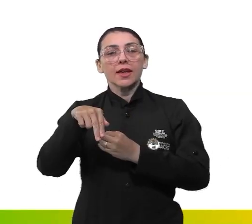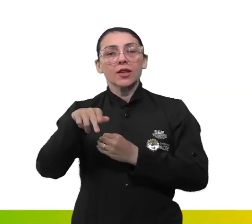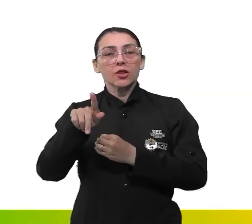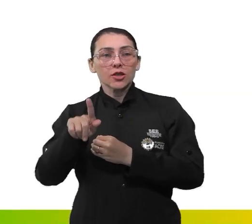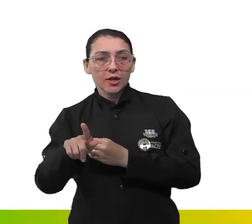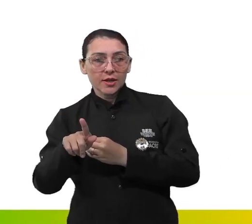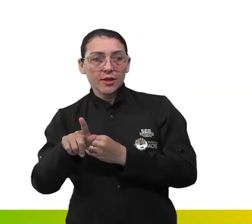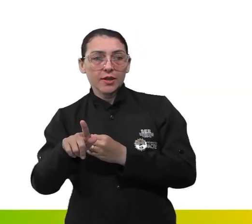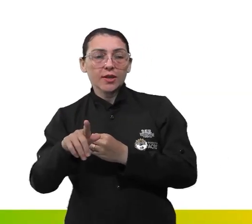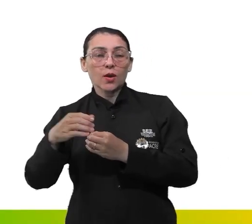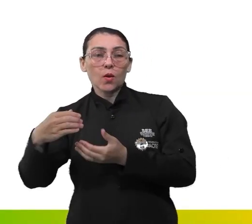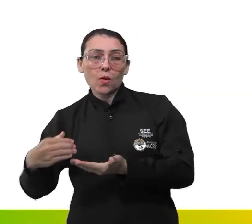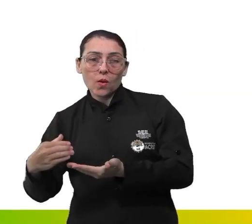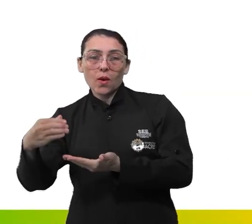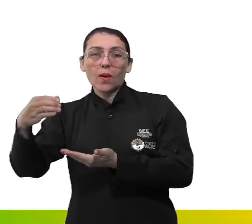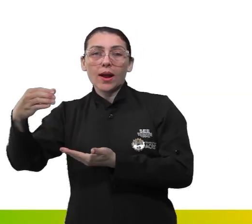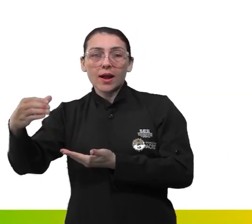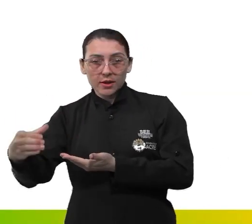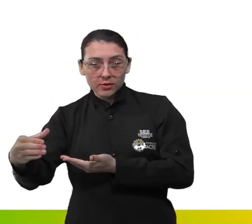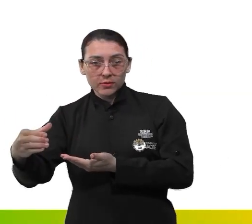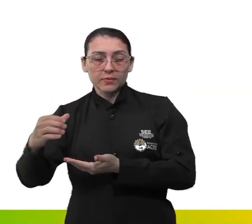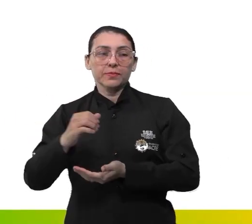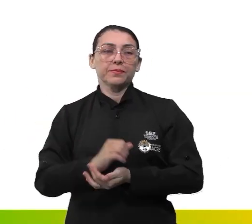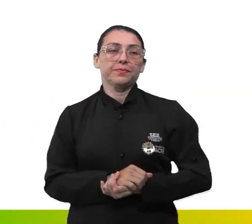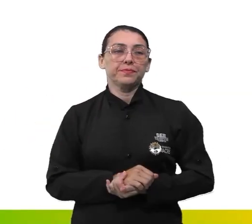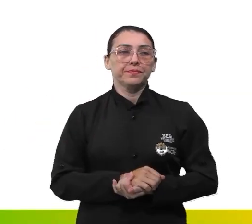Então, vai ficar putting, colocando.